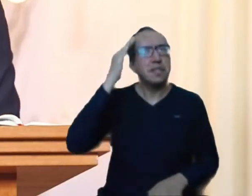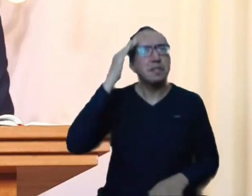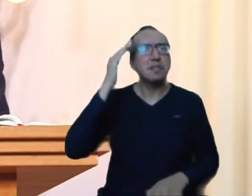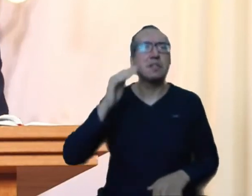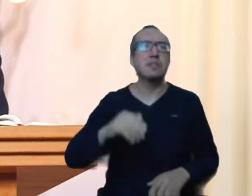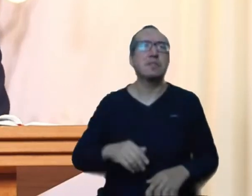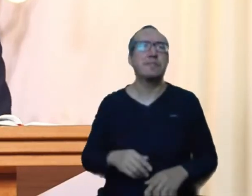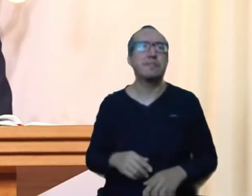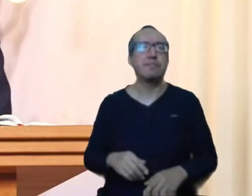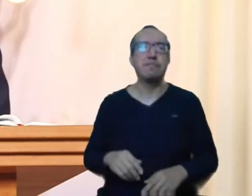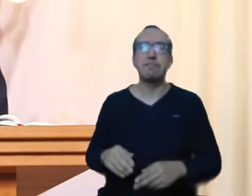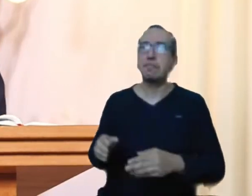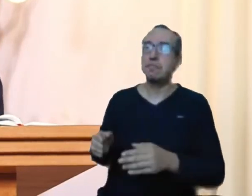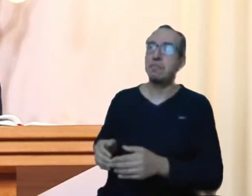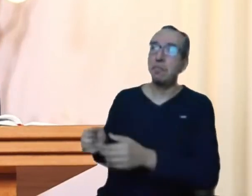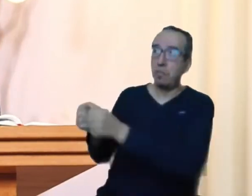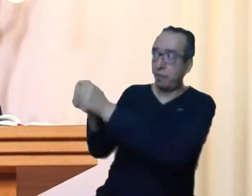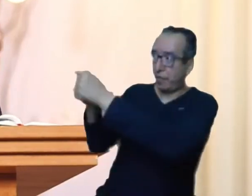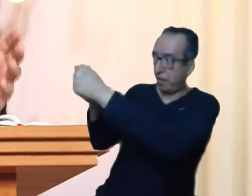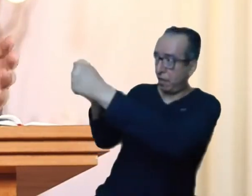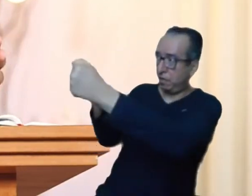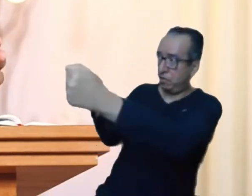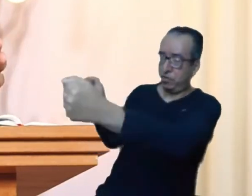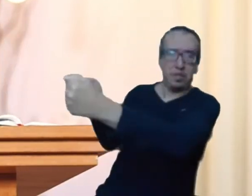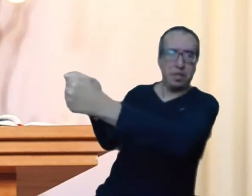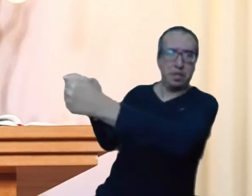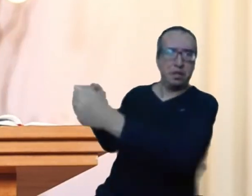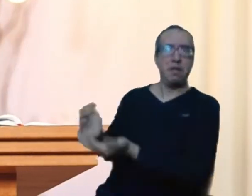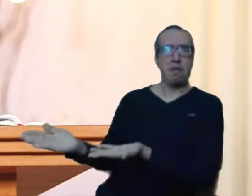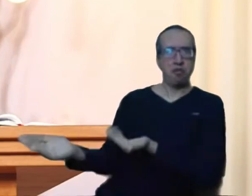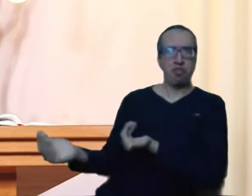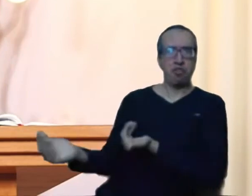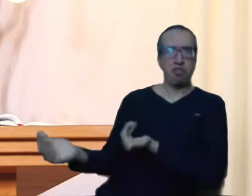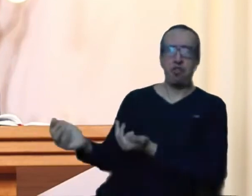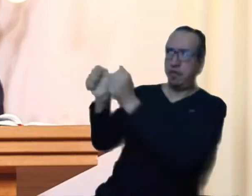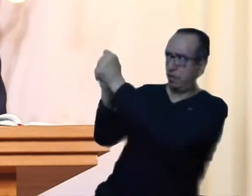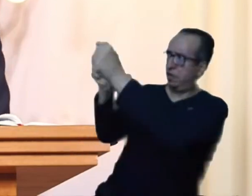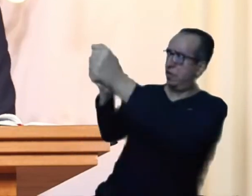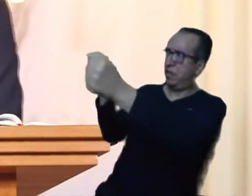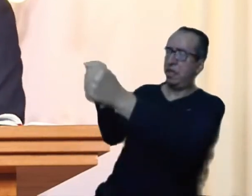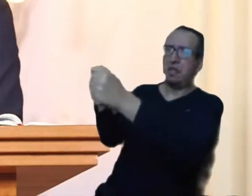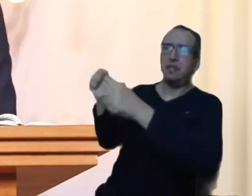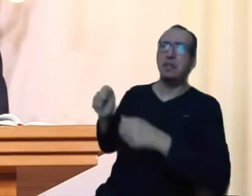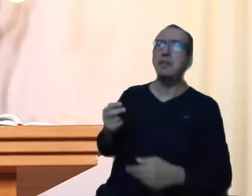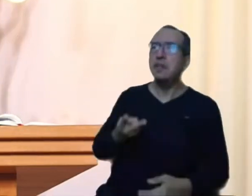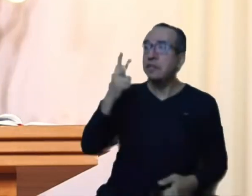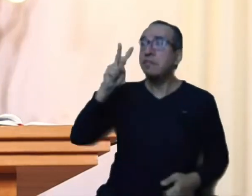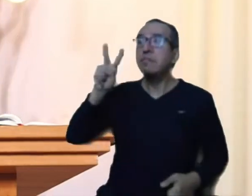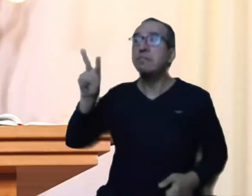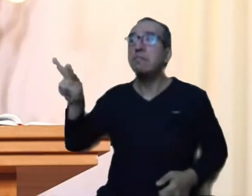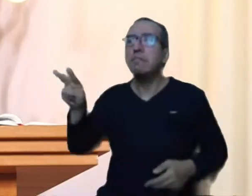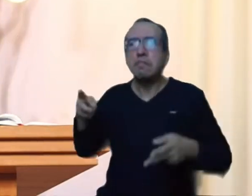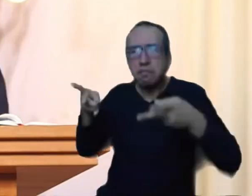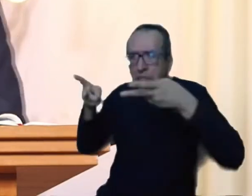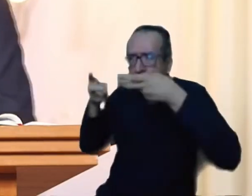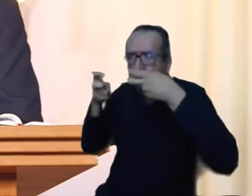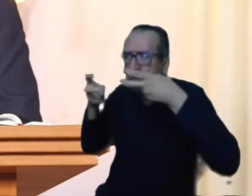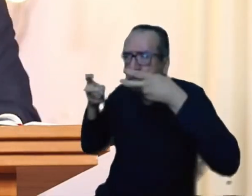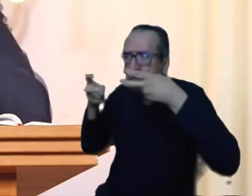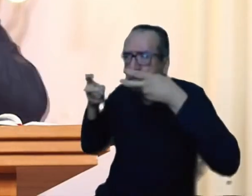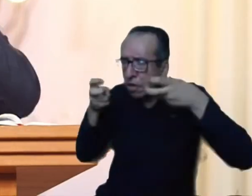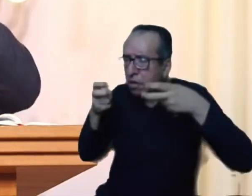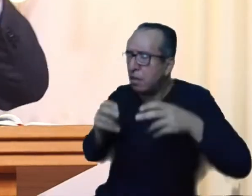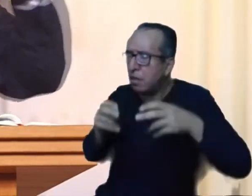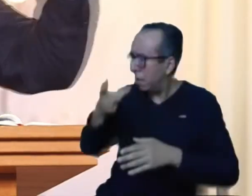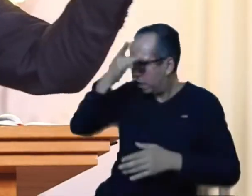o movimento daquela cidade, o movimento noturno da cidade. Ou talvez ele tenha sentado na janela apenas